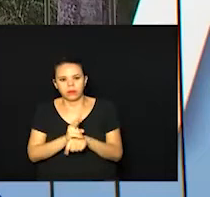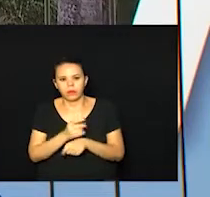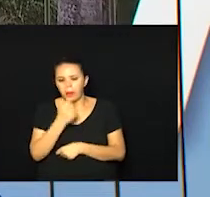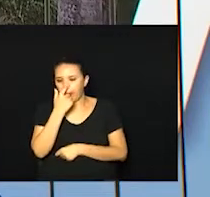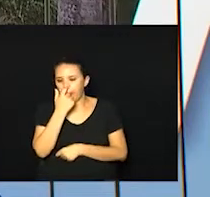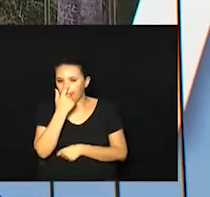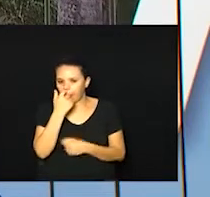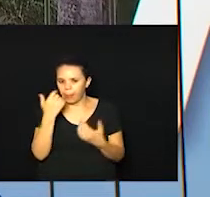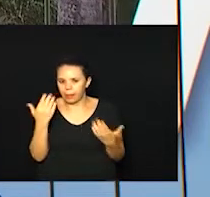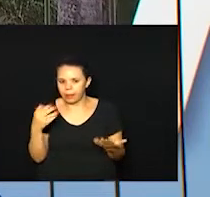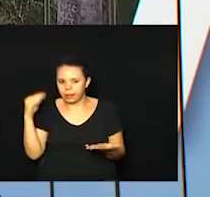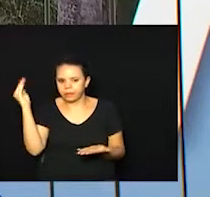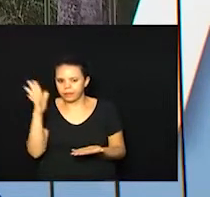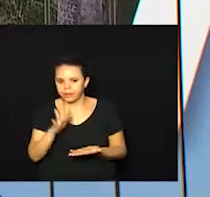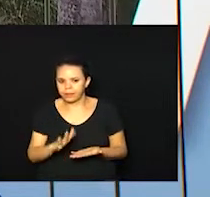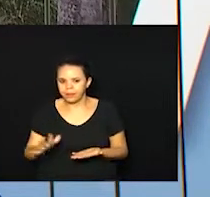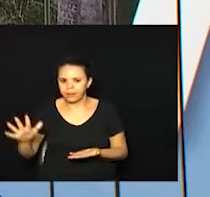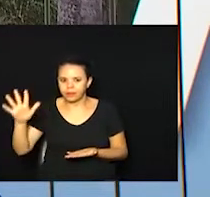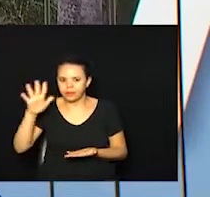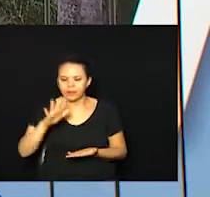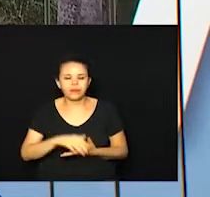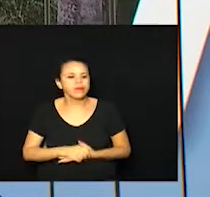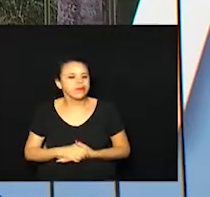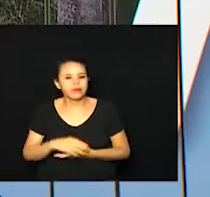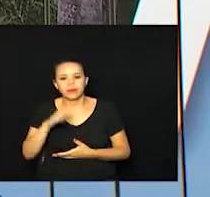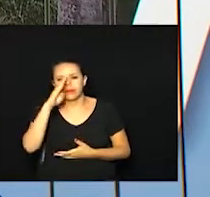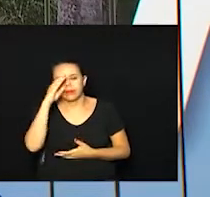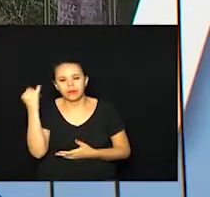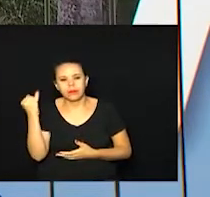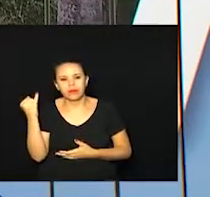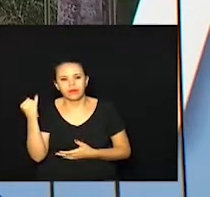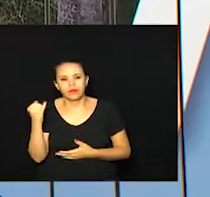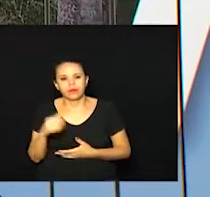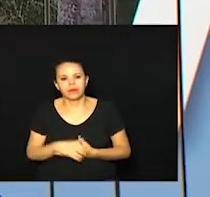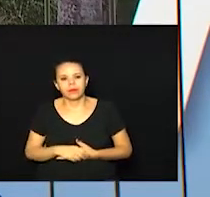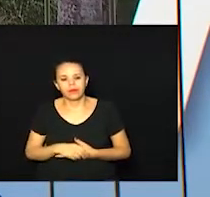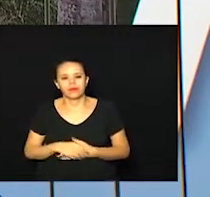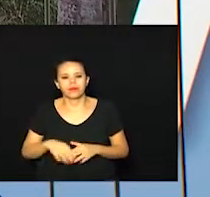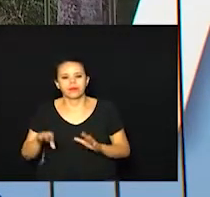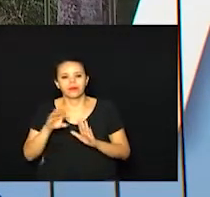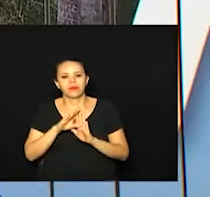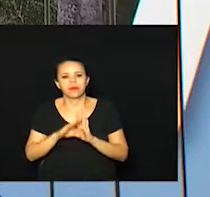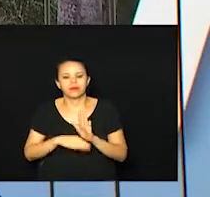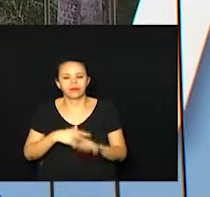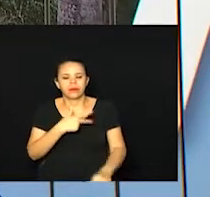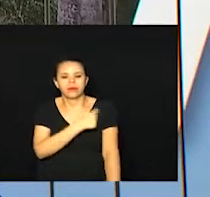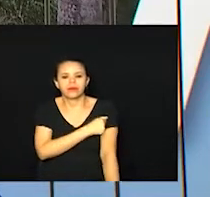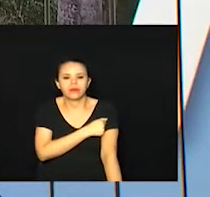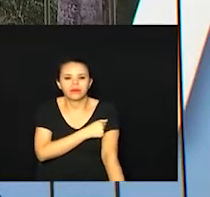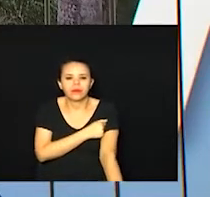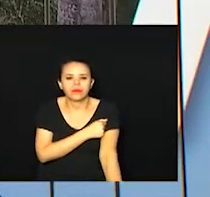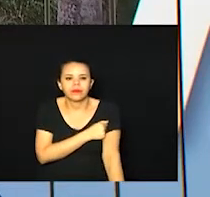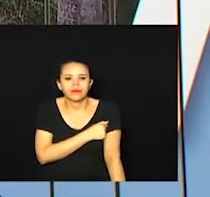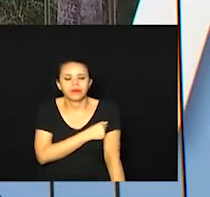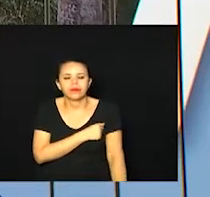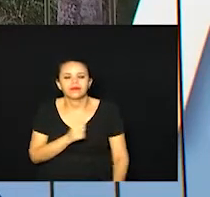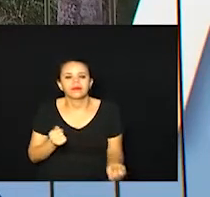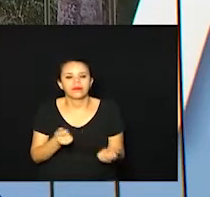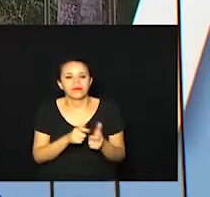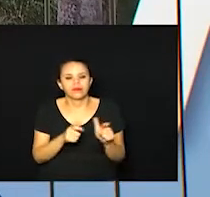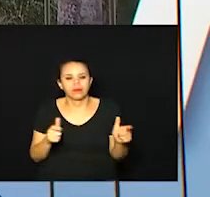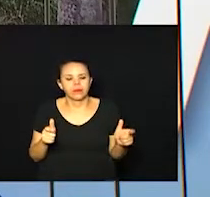Uhum. Então, o Brasil, ele foi pioneiro num programa de vacinação extremamente